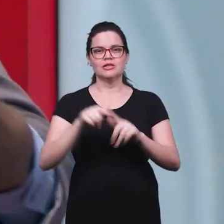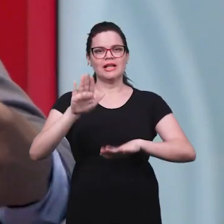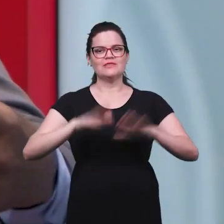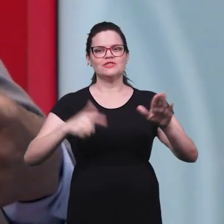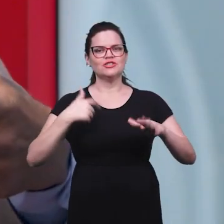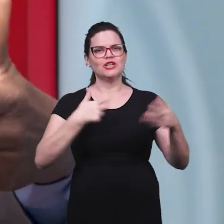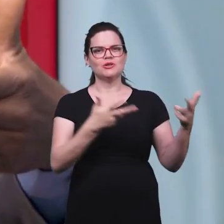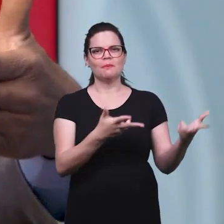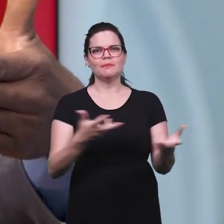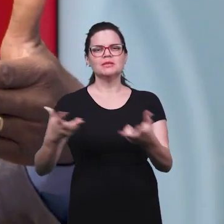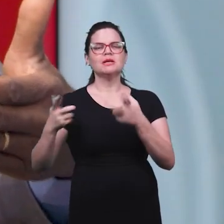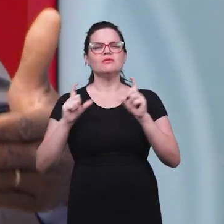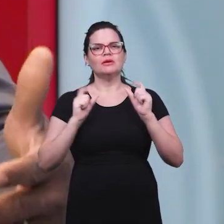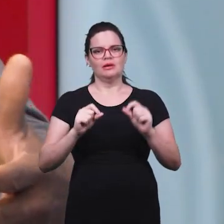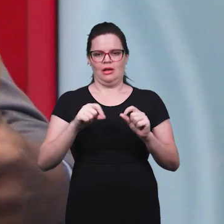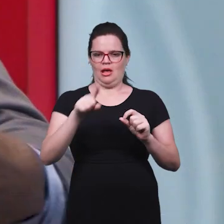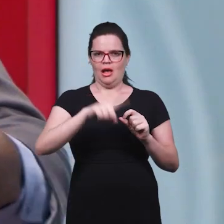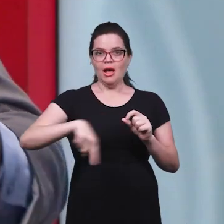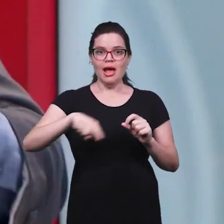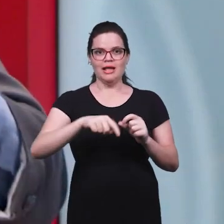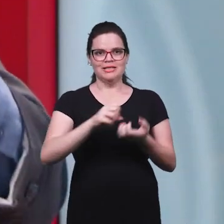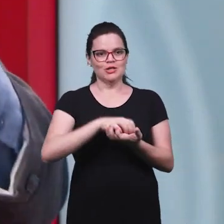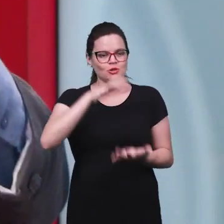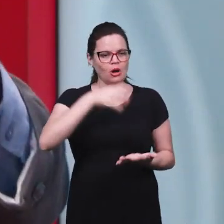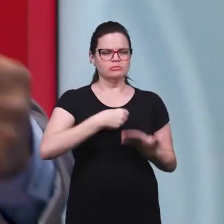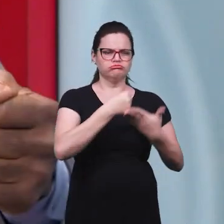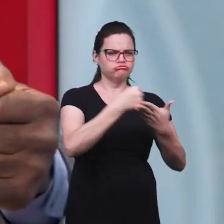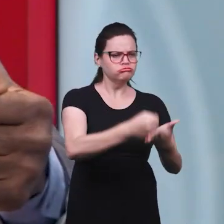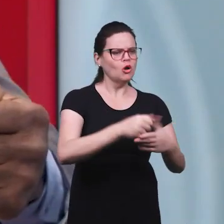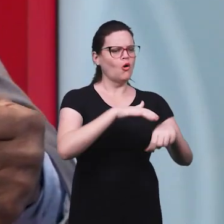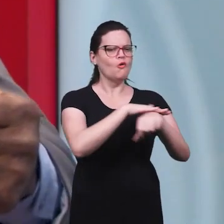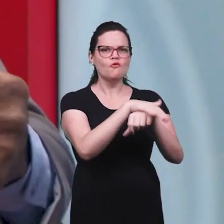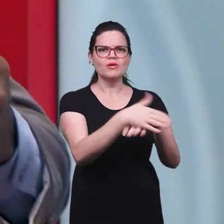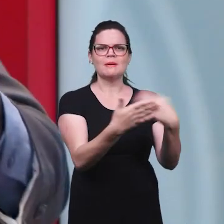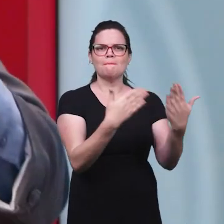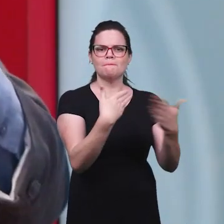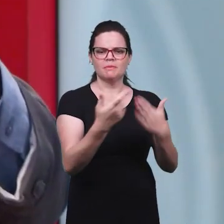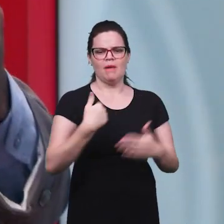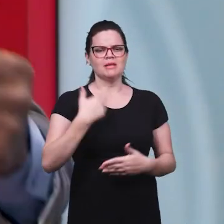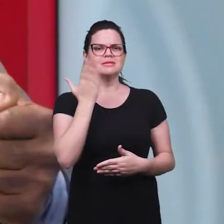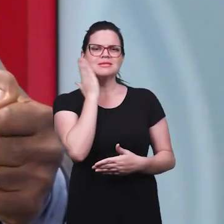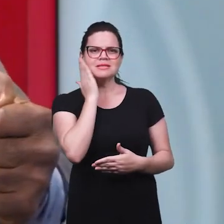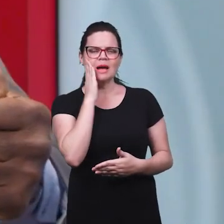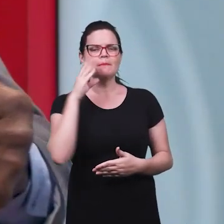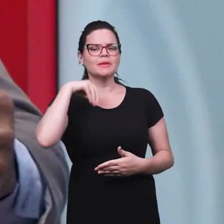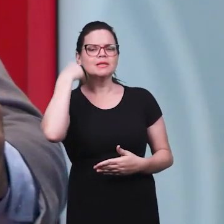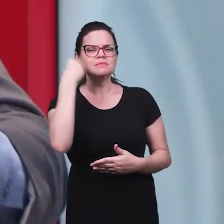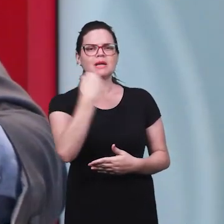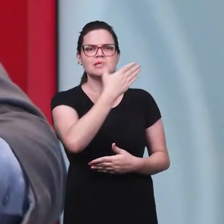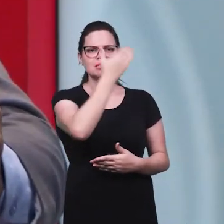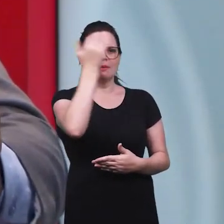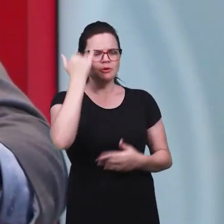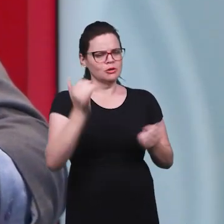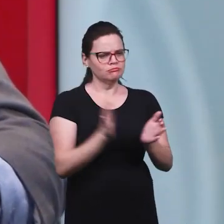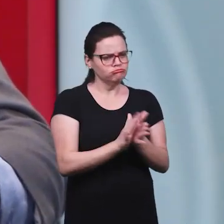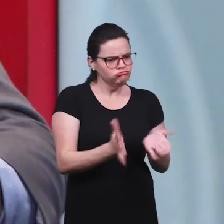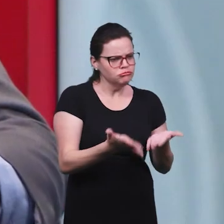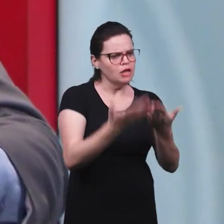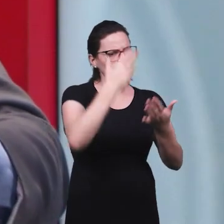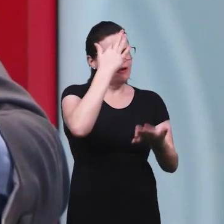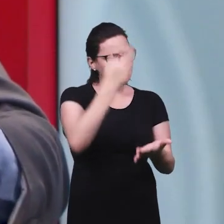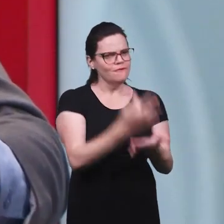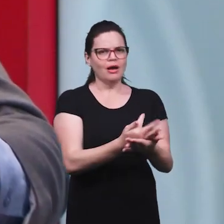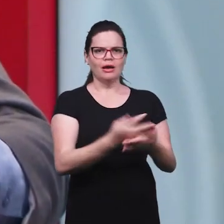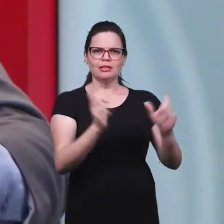os irmãos, eles dão assistência e ele tem uma palavra de sabedoria, de ânimo, de fé.